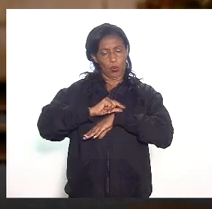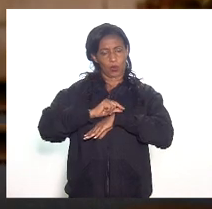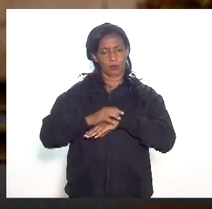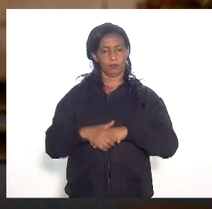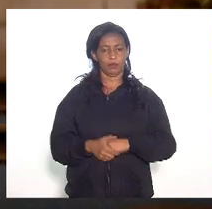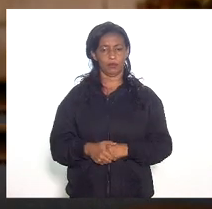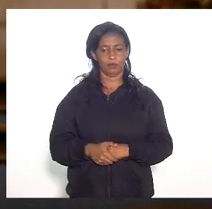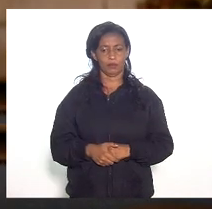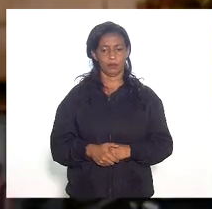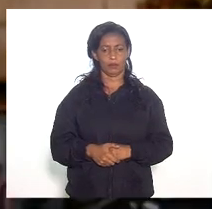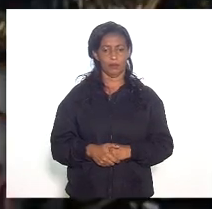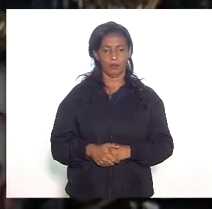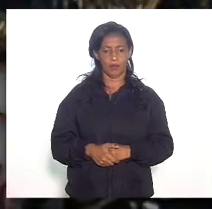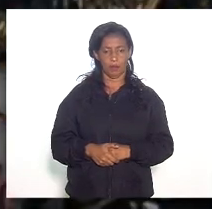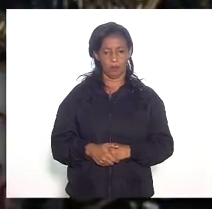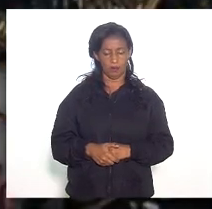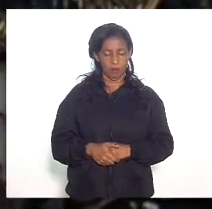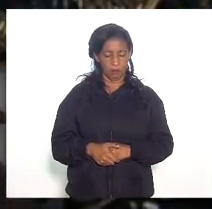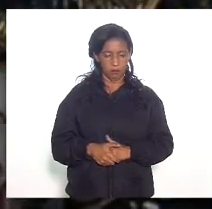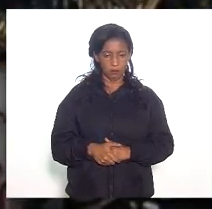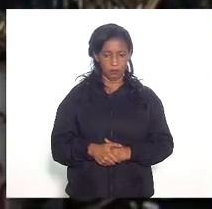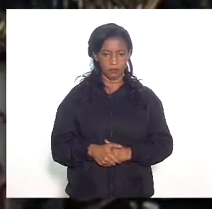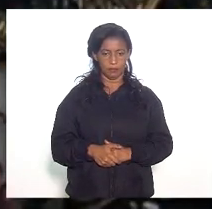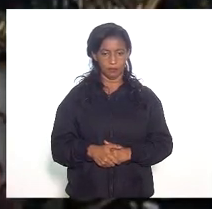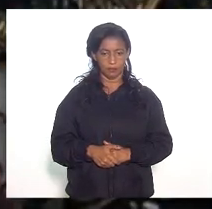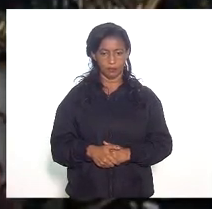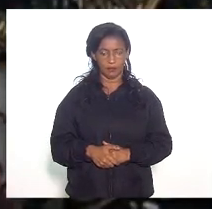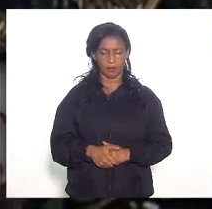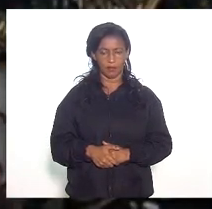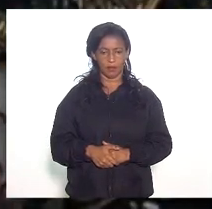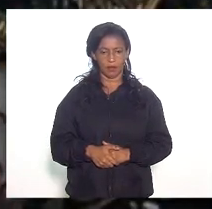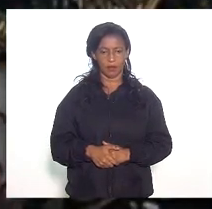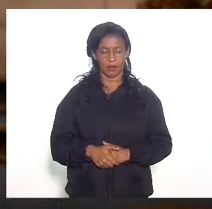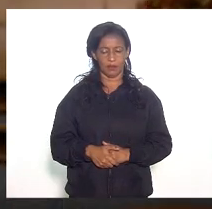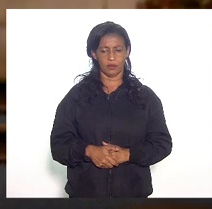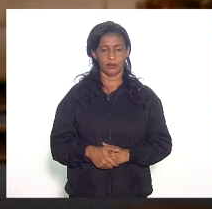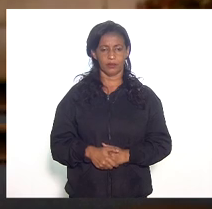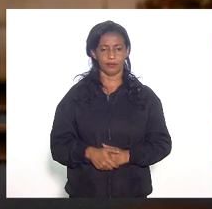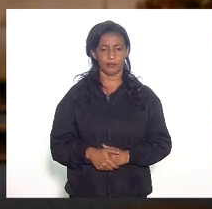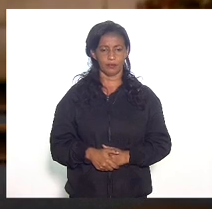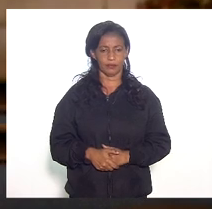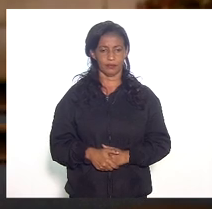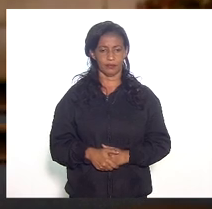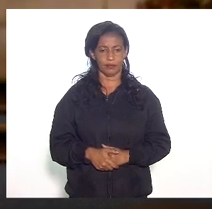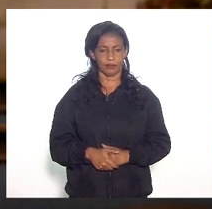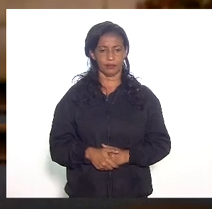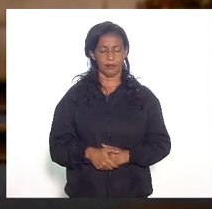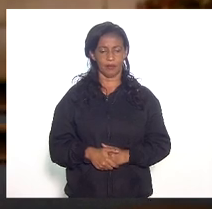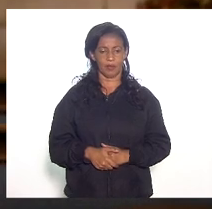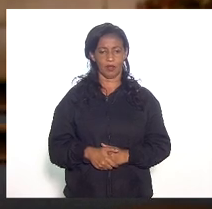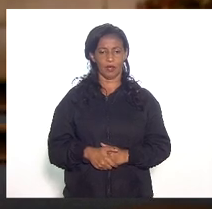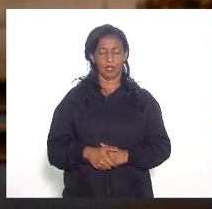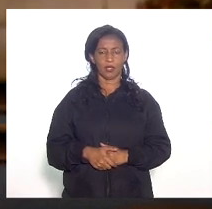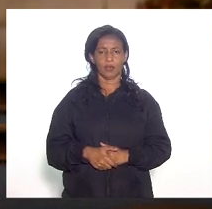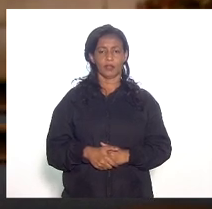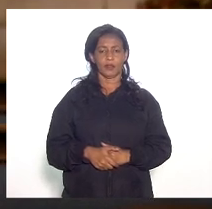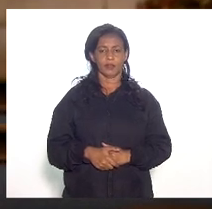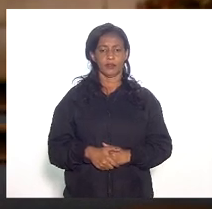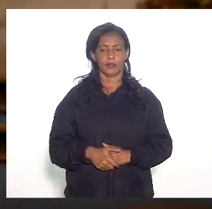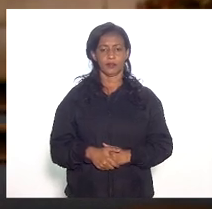presidente não pode fazer em bloco os destaques não todos uma vez não porque aí porque são são